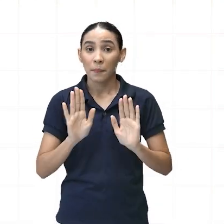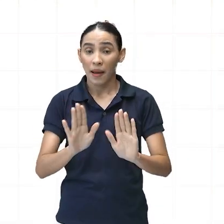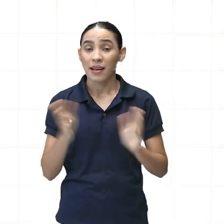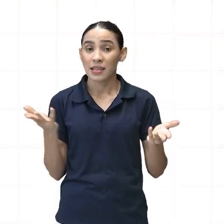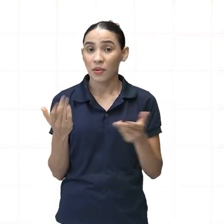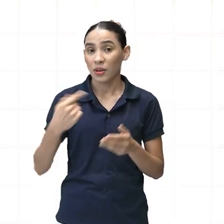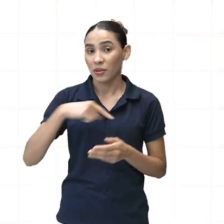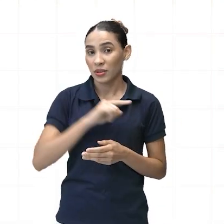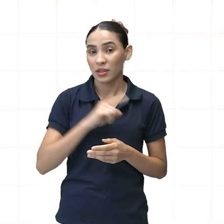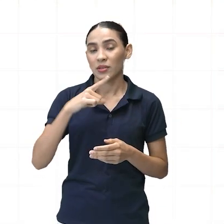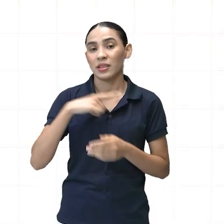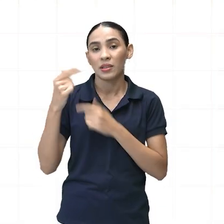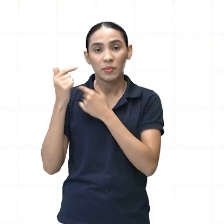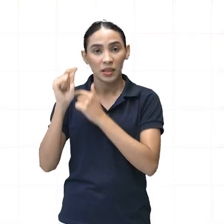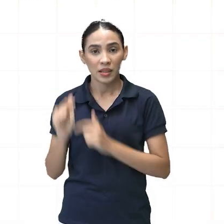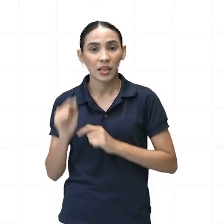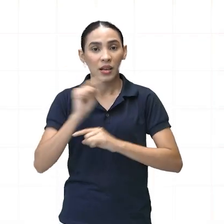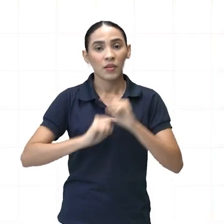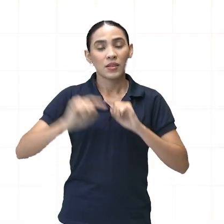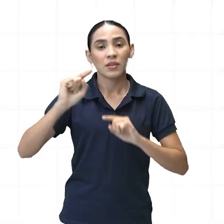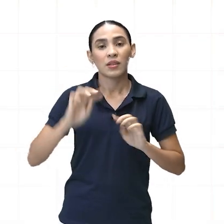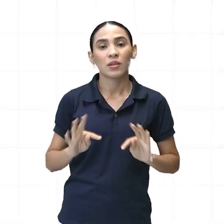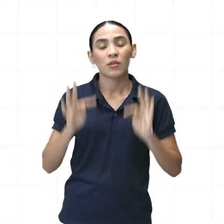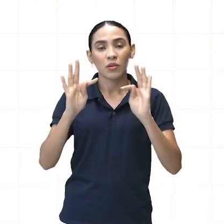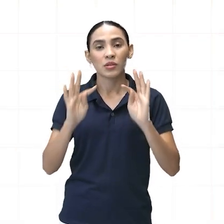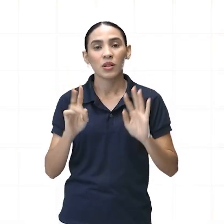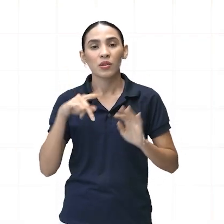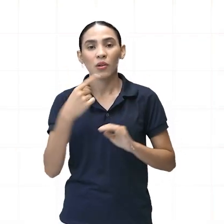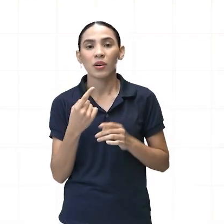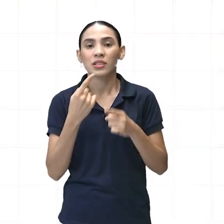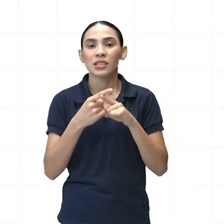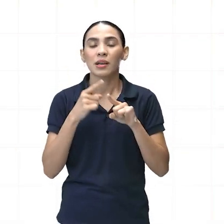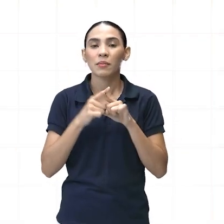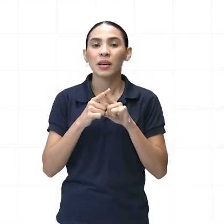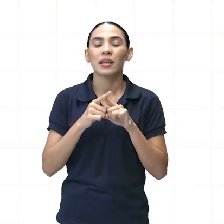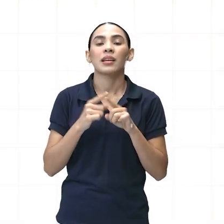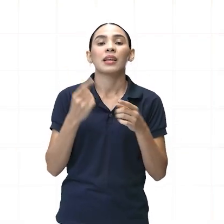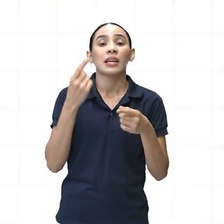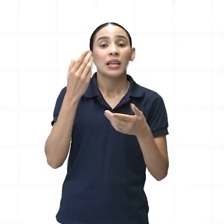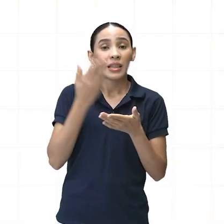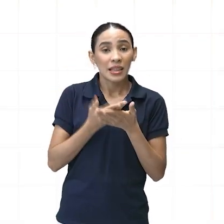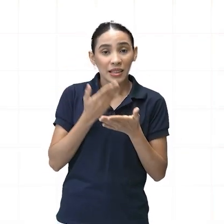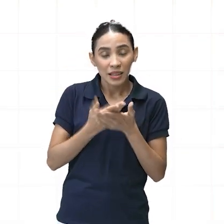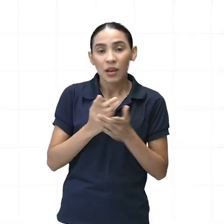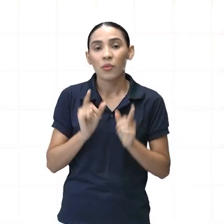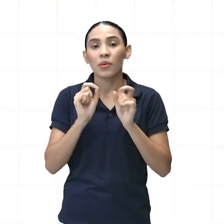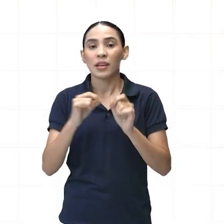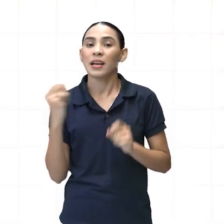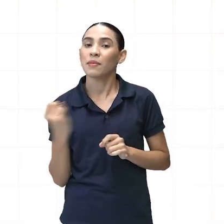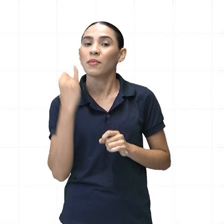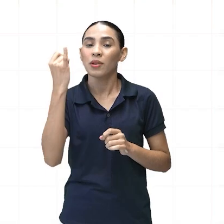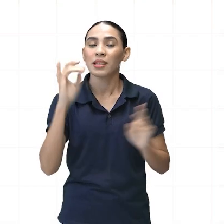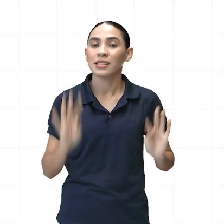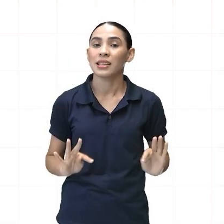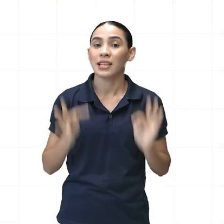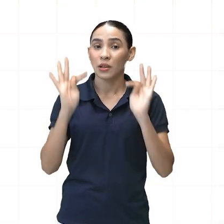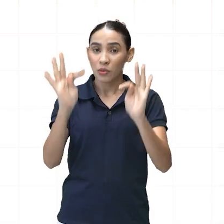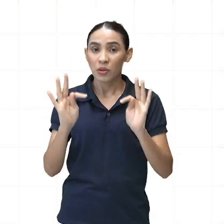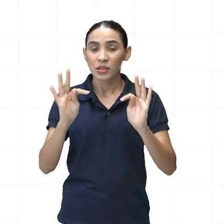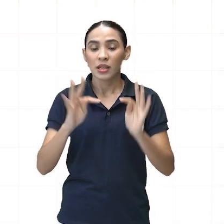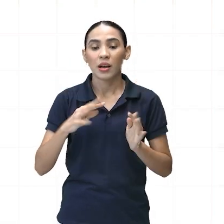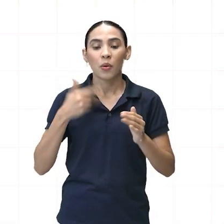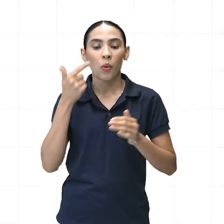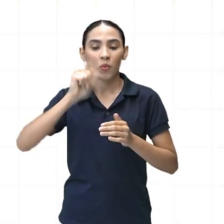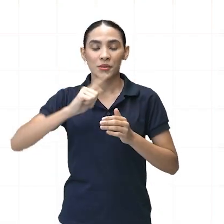Agora, tendo essa tradição de inovação tecnológica, nós também vamos estudar sobre a importância da tecnologia para